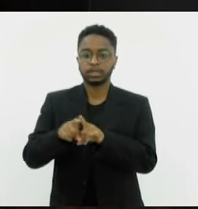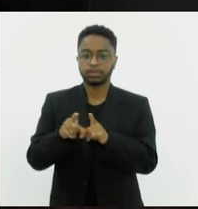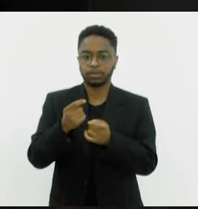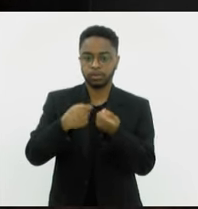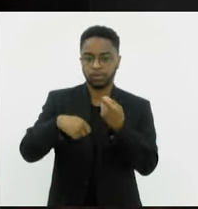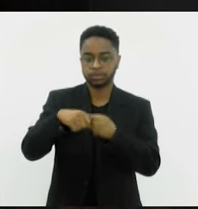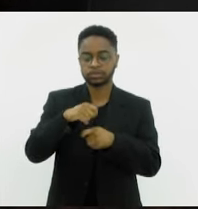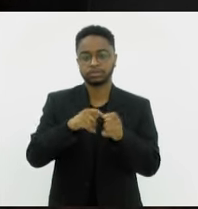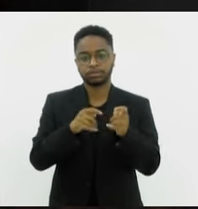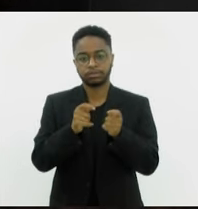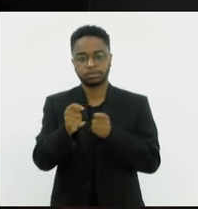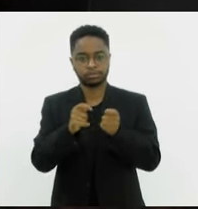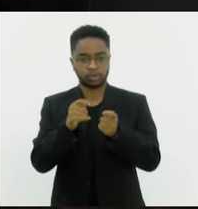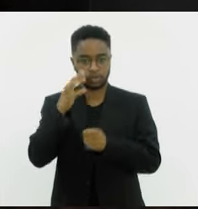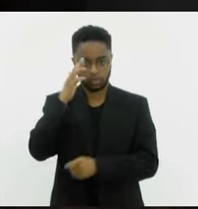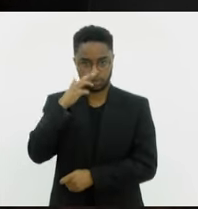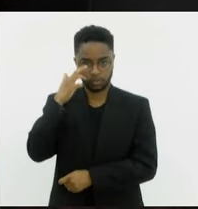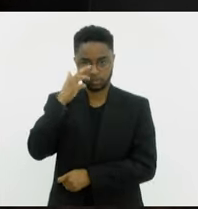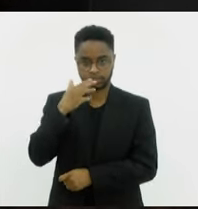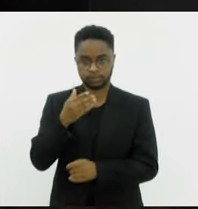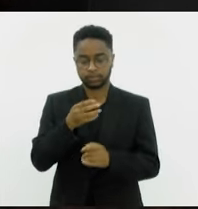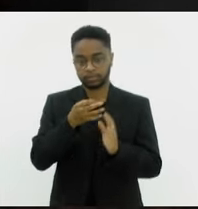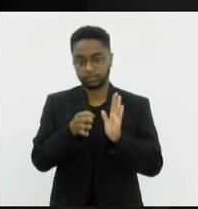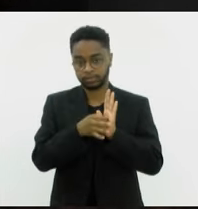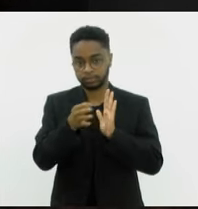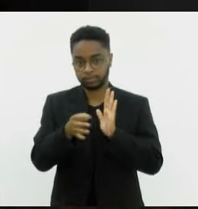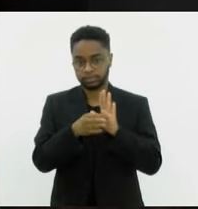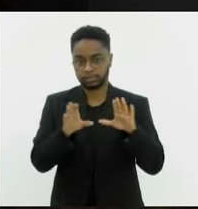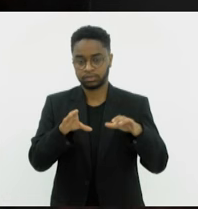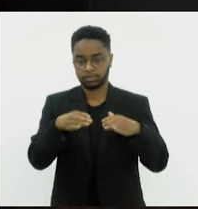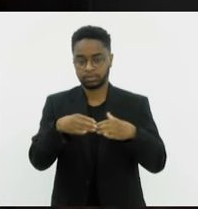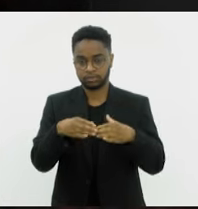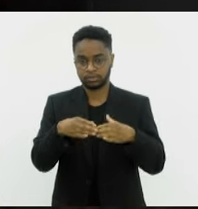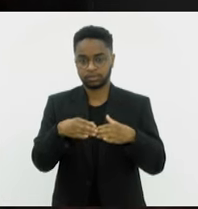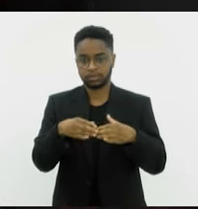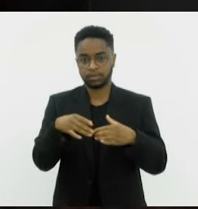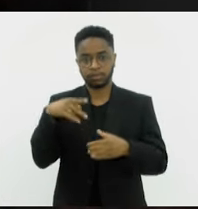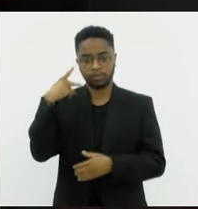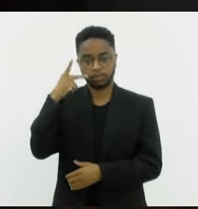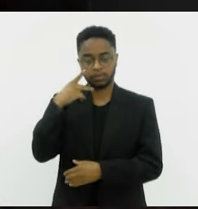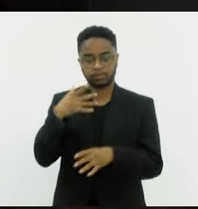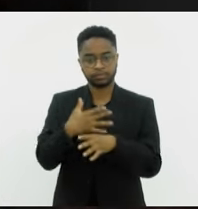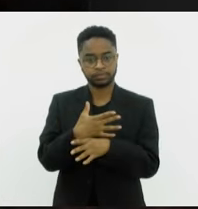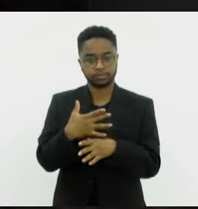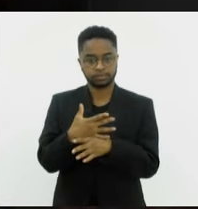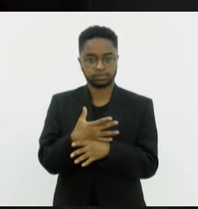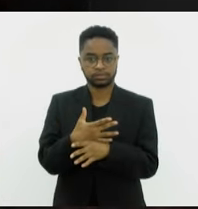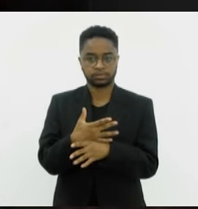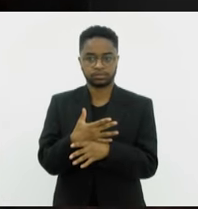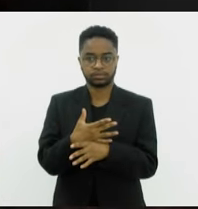Financeira e Controle. Para emitir parecer pela Comissão de Políticas Urbanas,